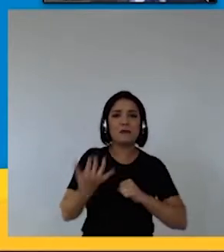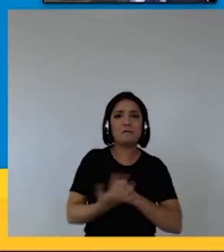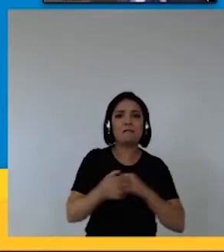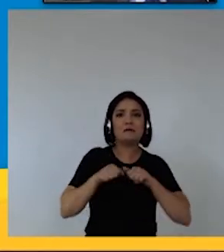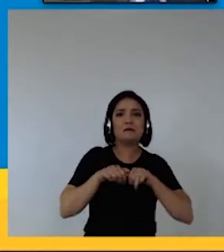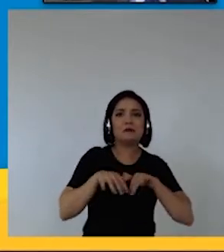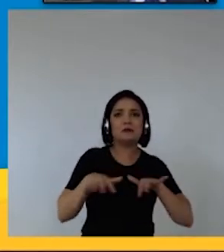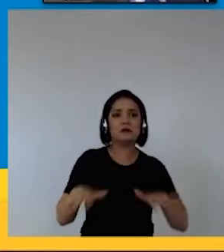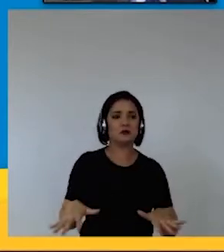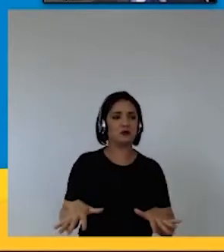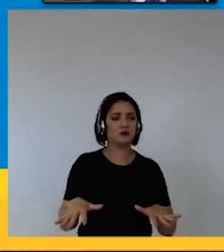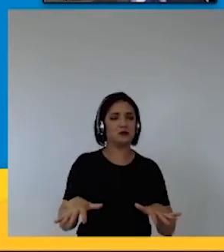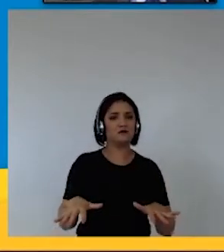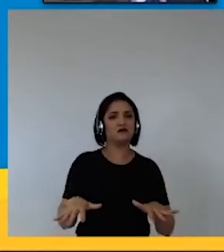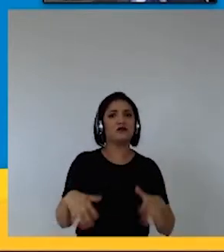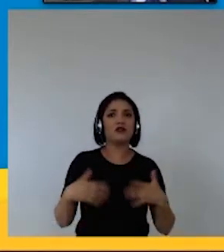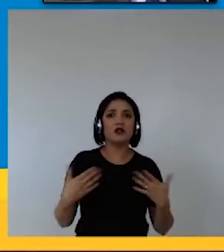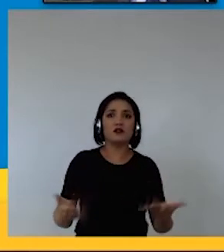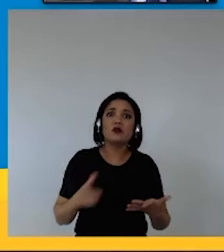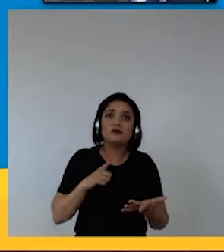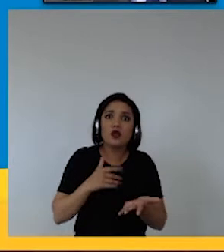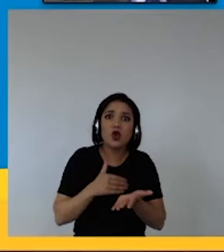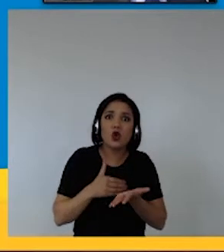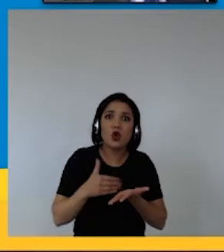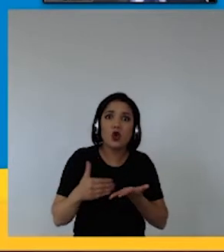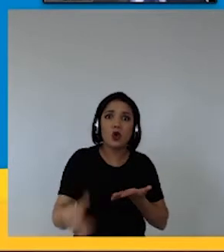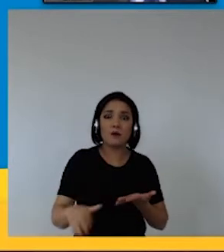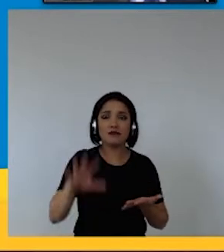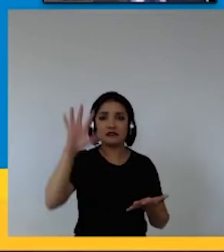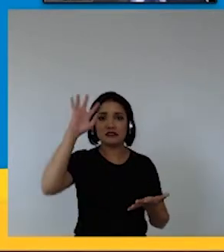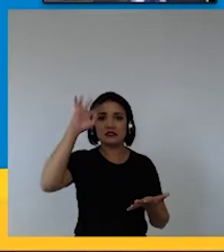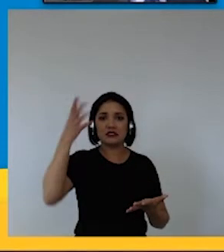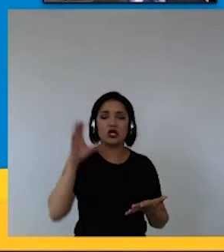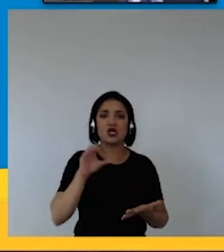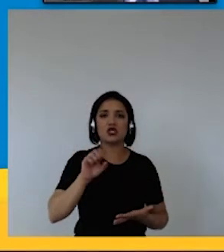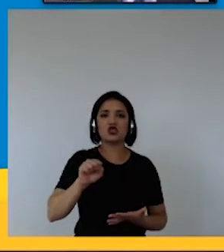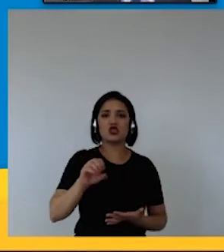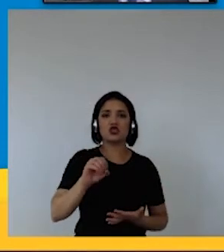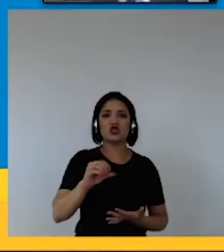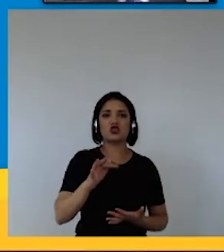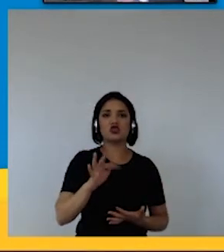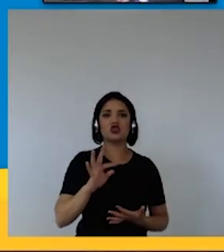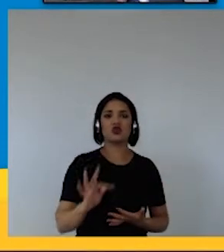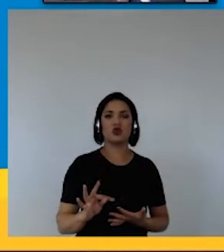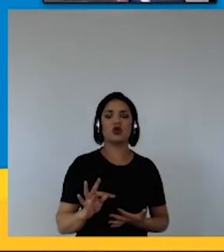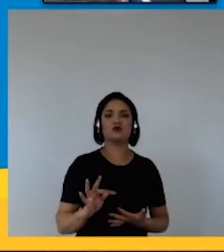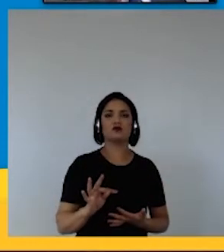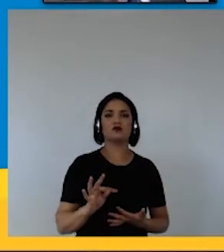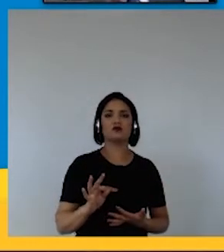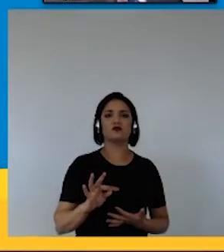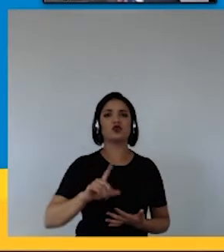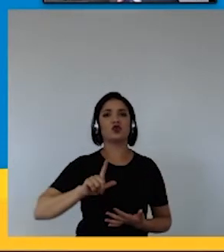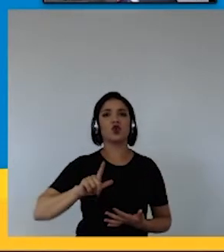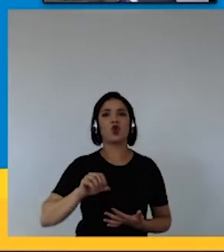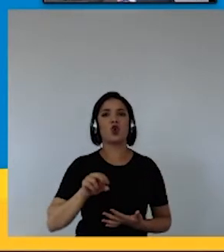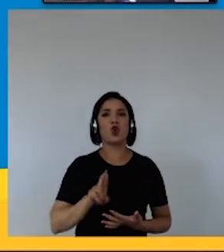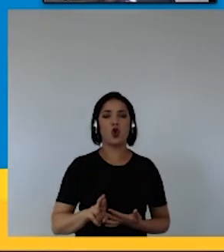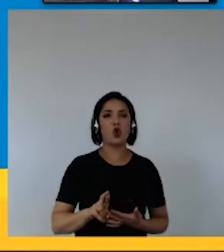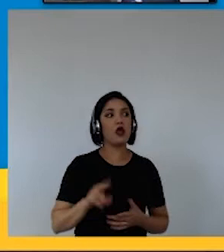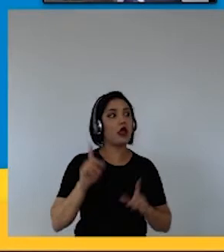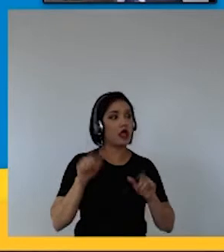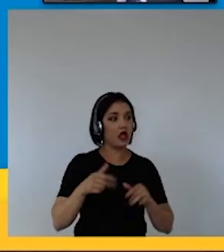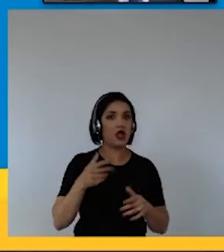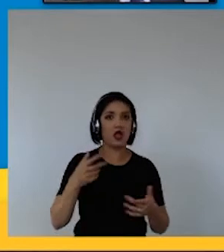law. E tem que começar definindo o que é soft law. Na arbitragem, é muito comum que